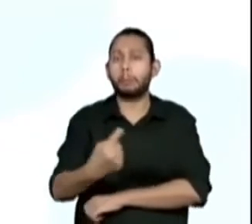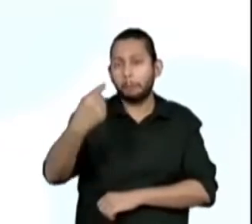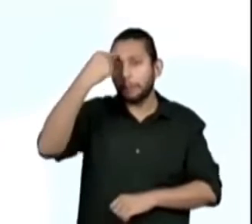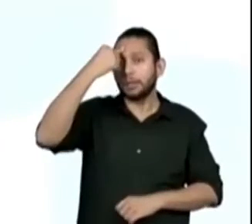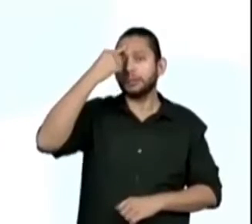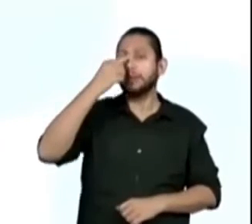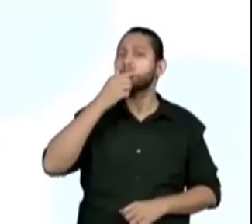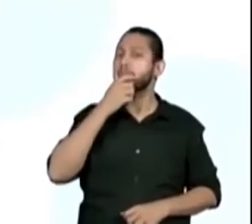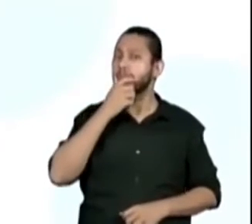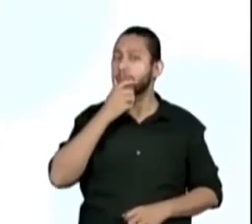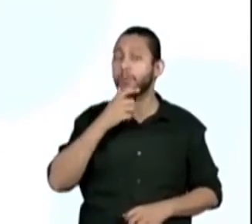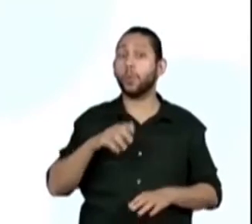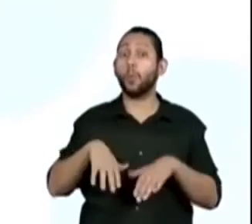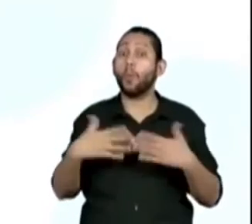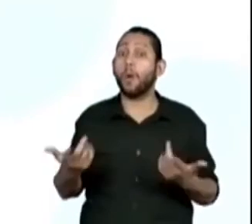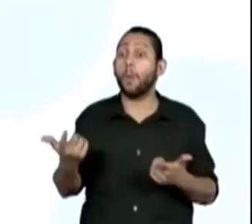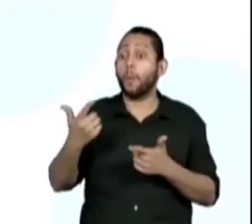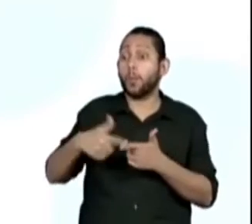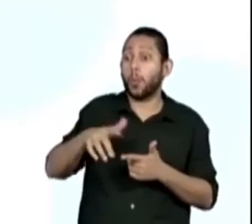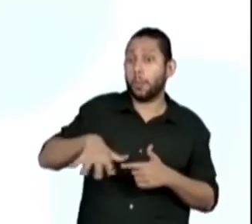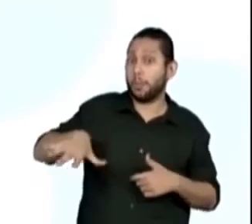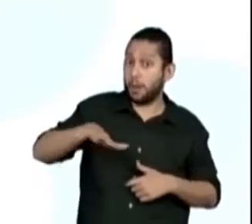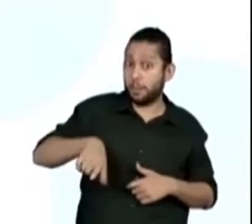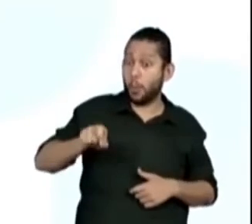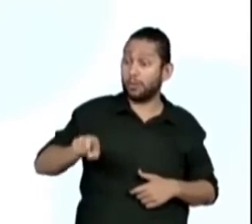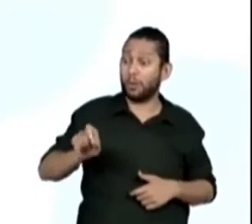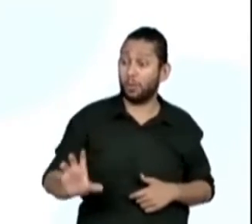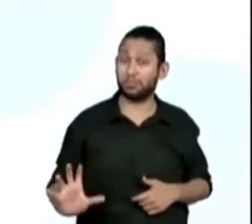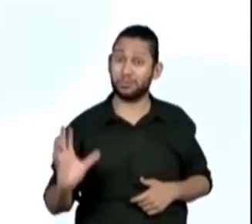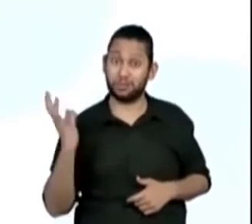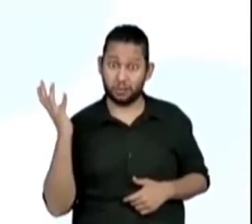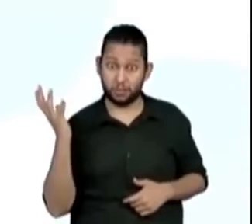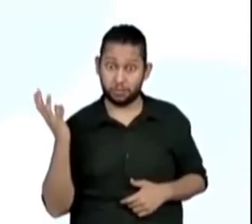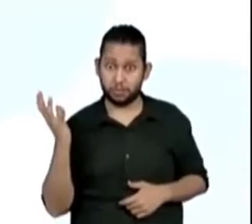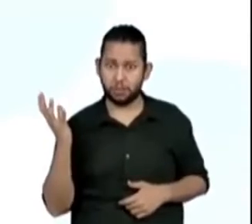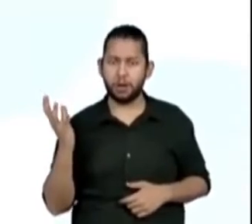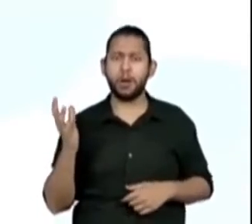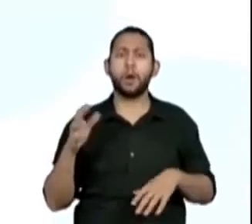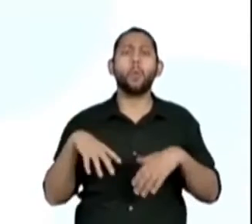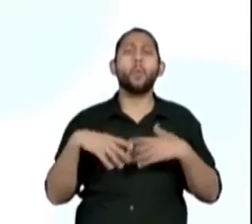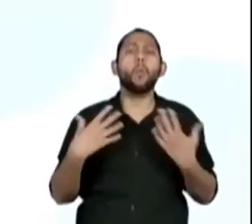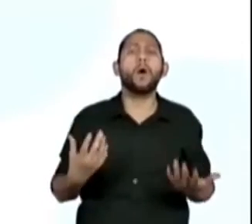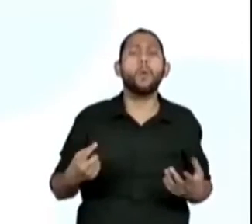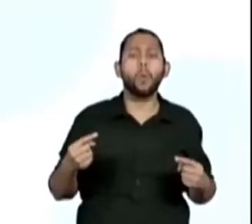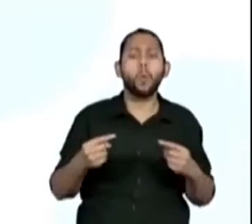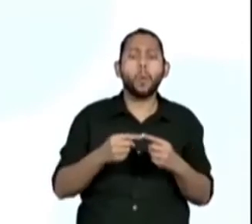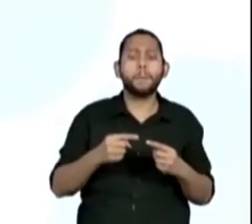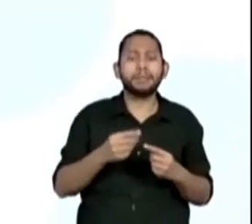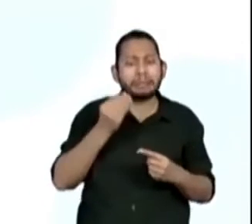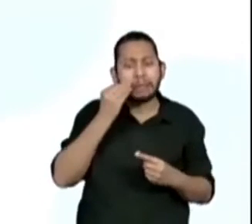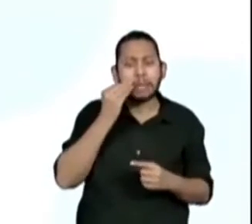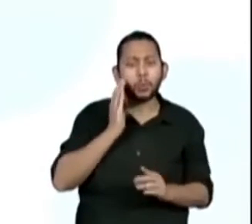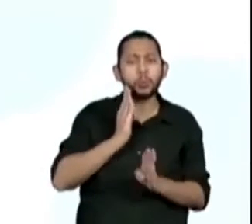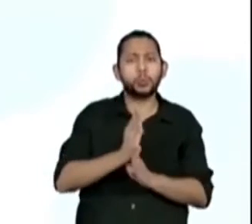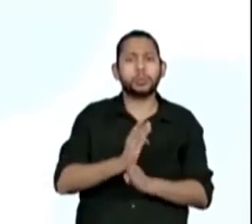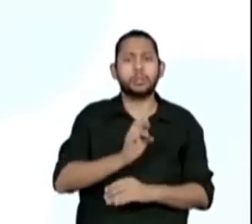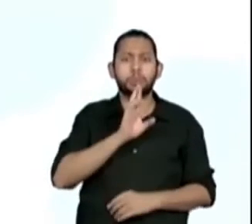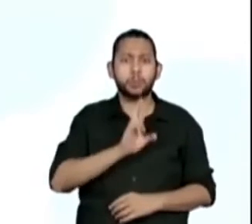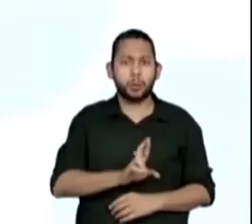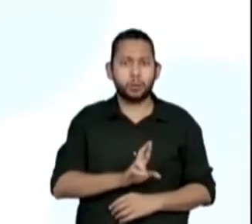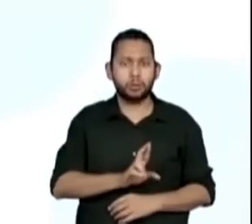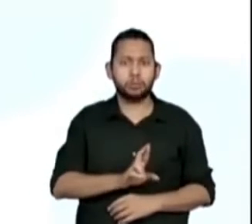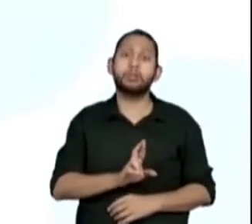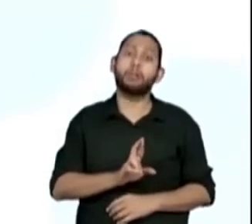pensar? Que ele precisa criar um problema que tenha uma solução. Sim. Então, ele precisa criar uma pergunta,